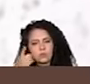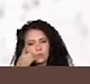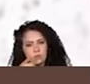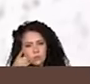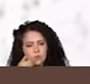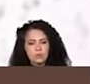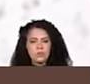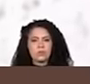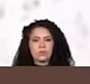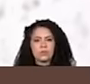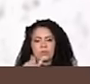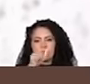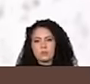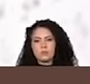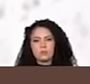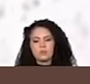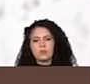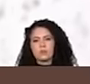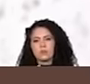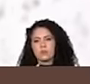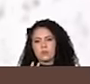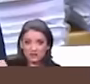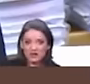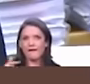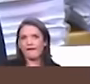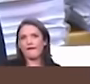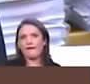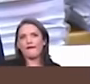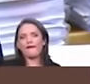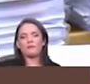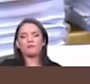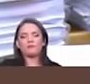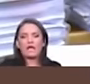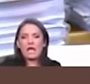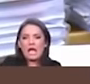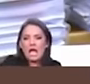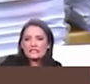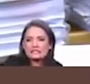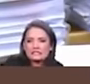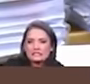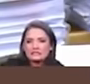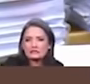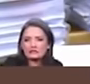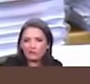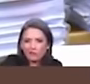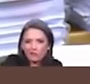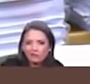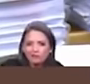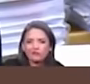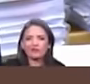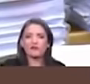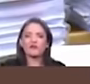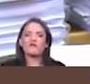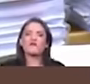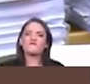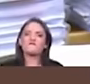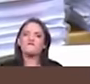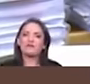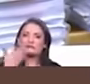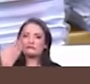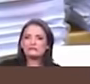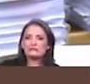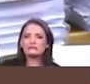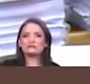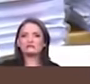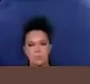classificou tal utilização como ilegal disse que ela viola o sistema penal e pediu a anulação